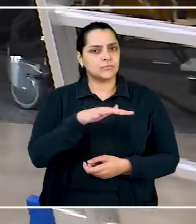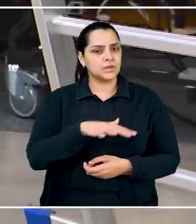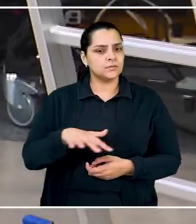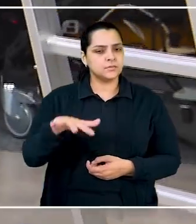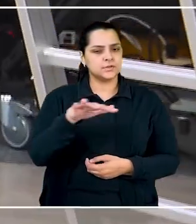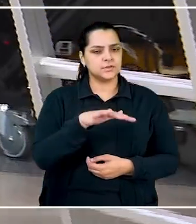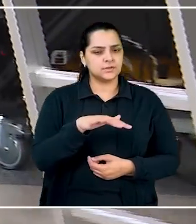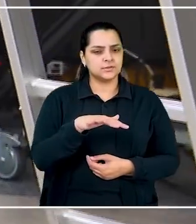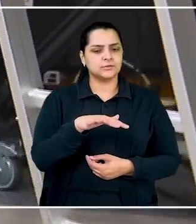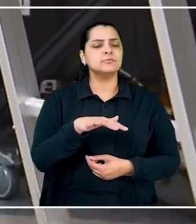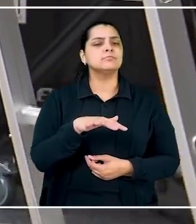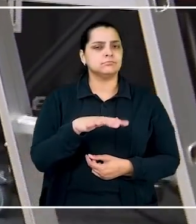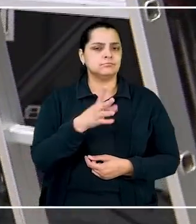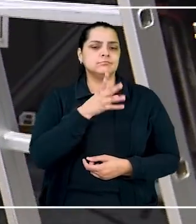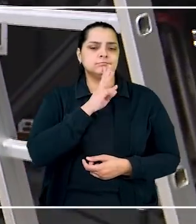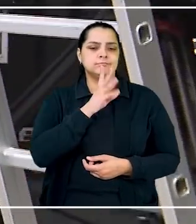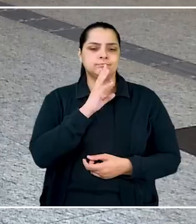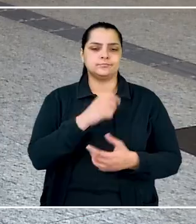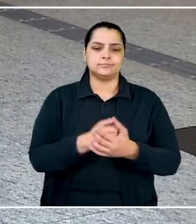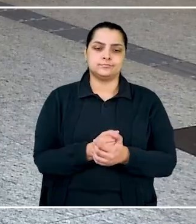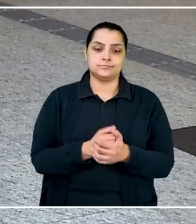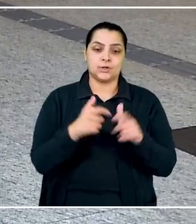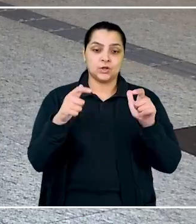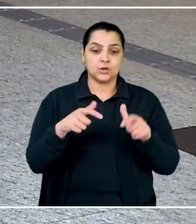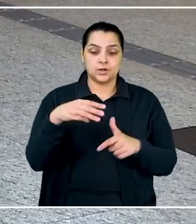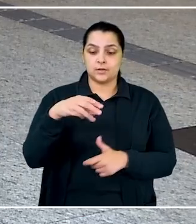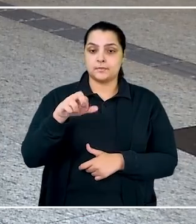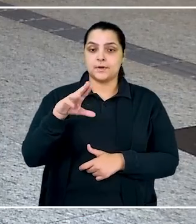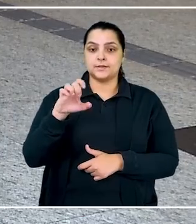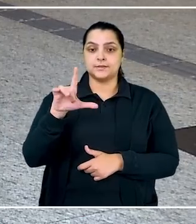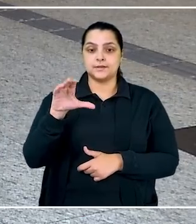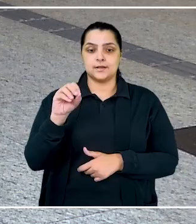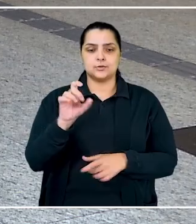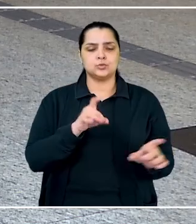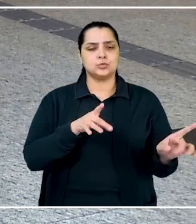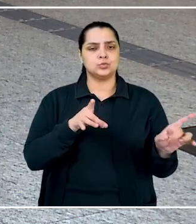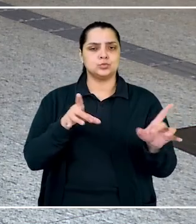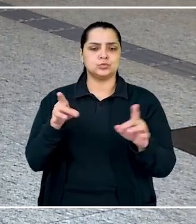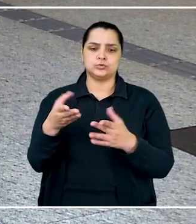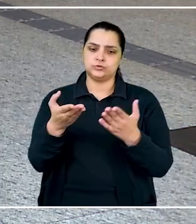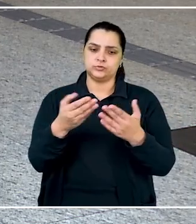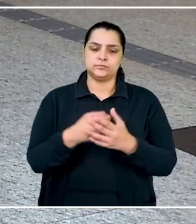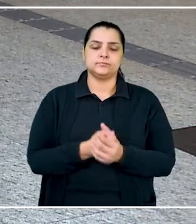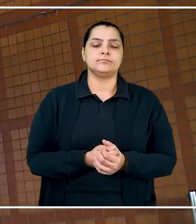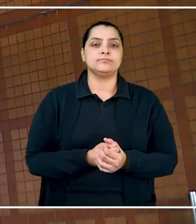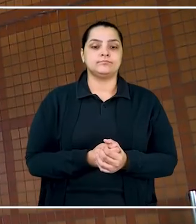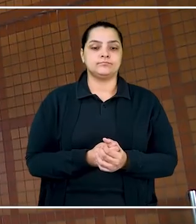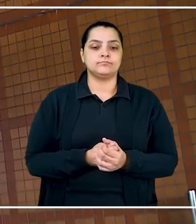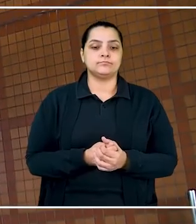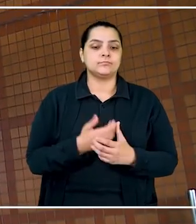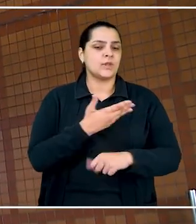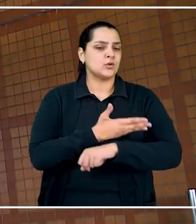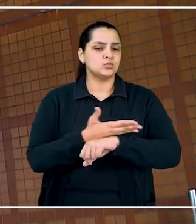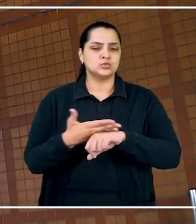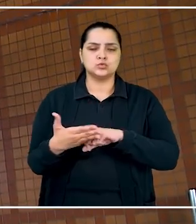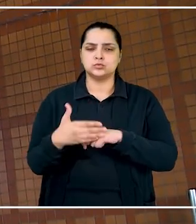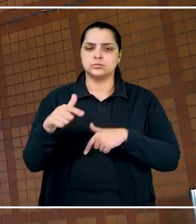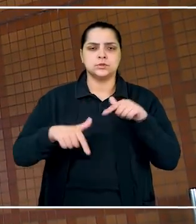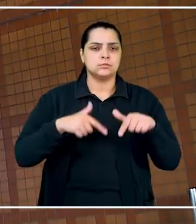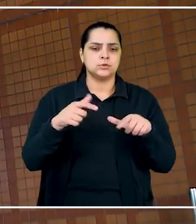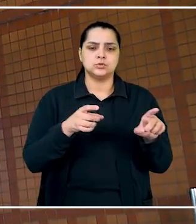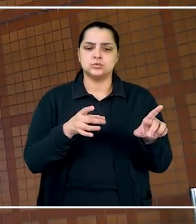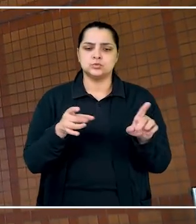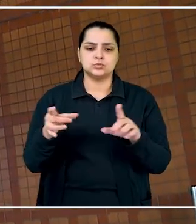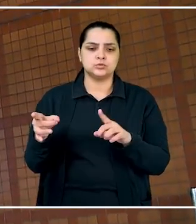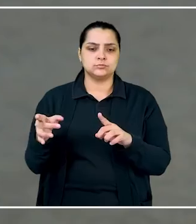O ambiente era mais que conhecido, o local que o Marcelo trabalhava todos os dias. Mesmo habituado com as